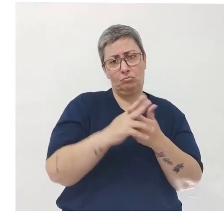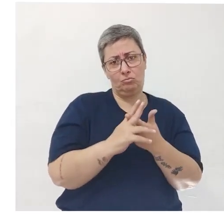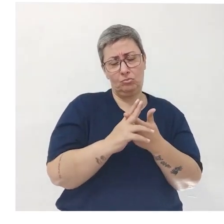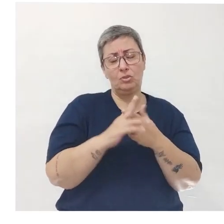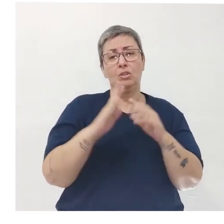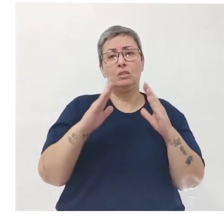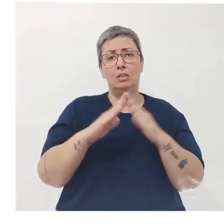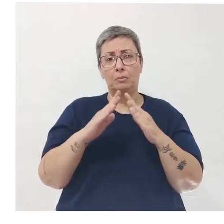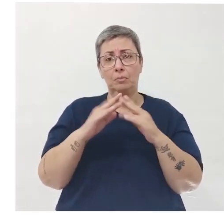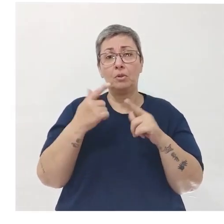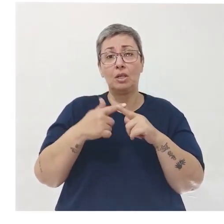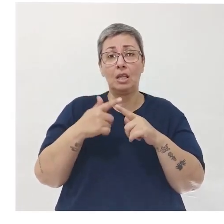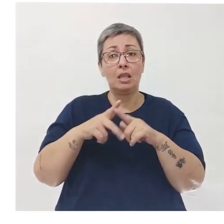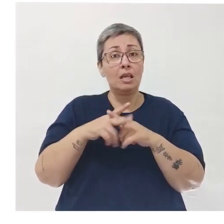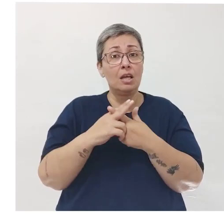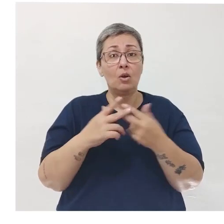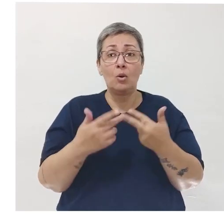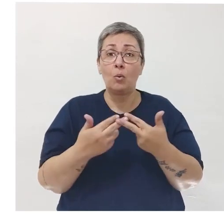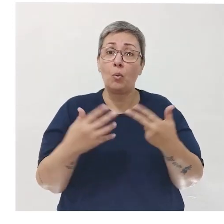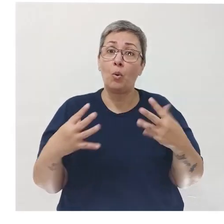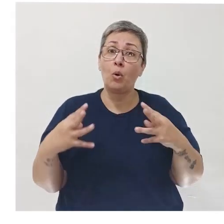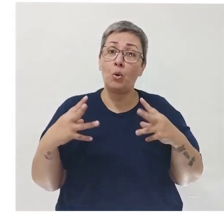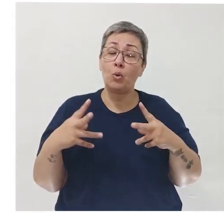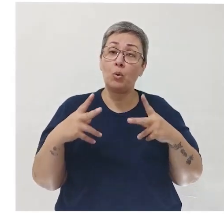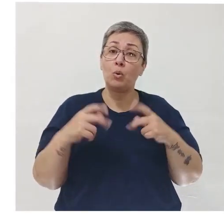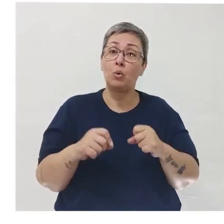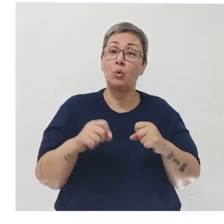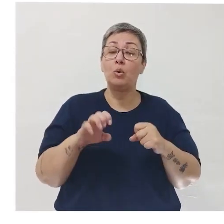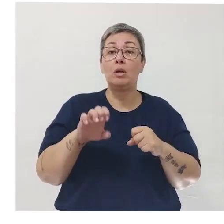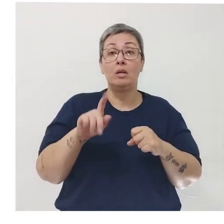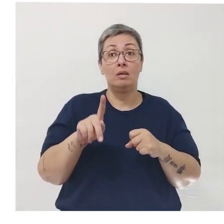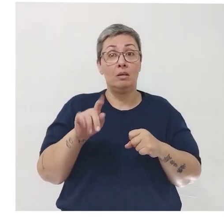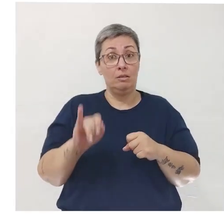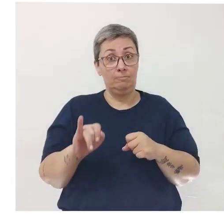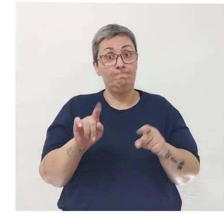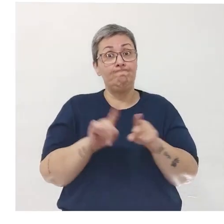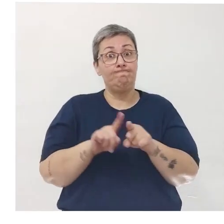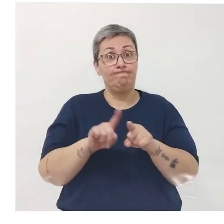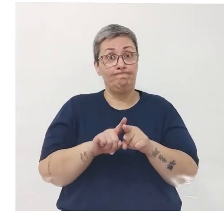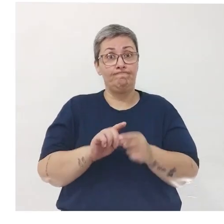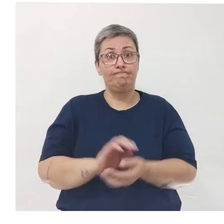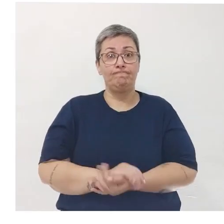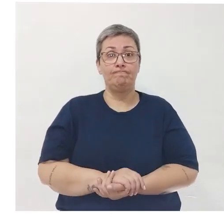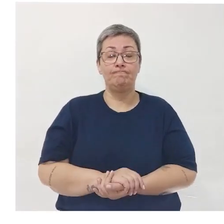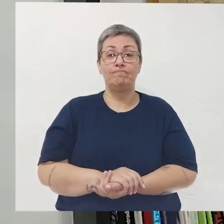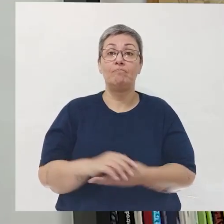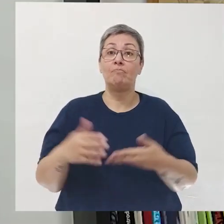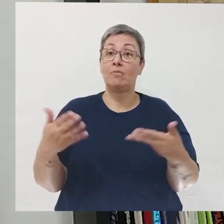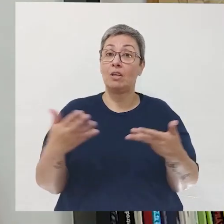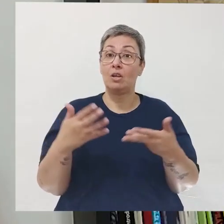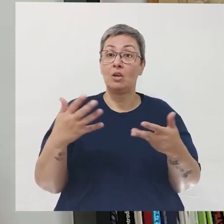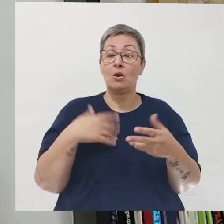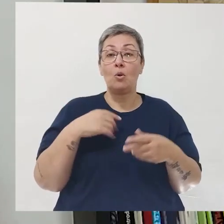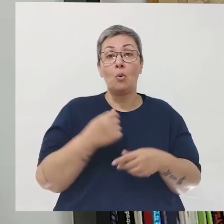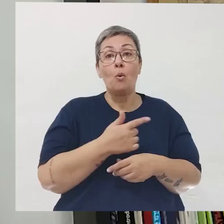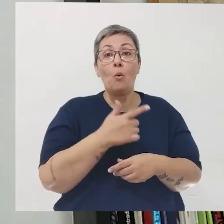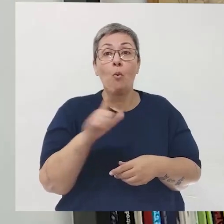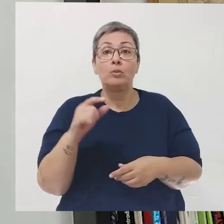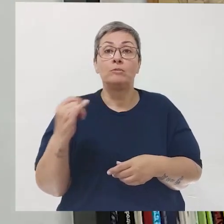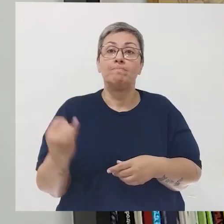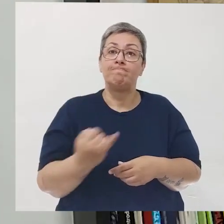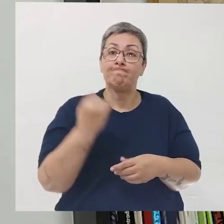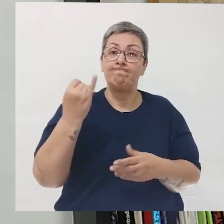da sua casa, porque ele tem ferramentas e equipamentos de proteção adequados. Agora,